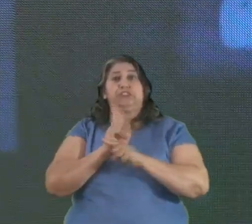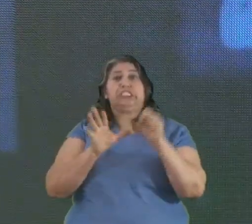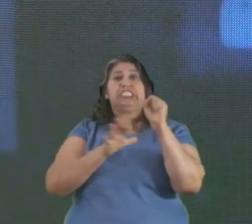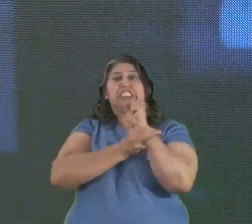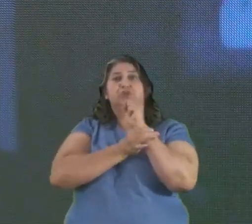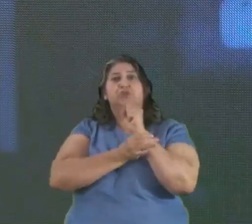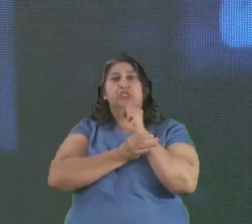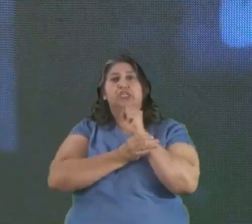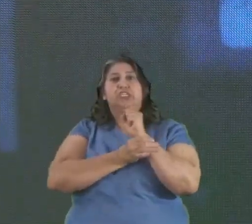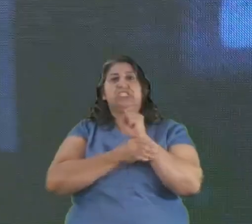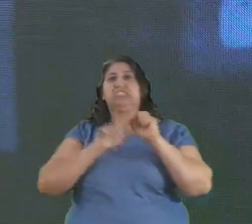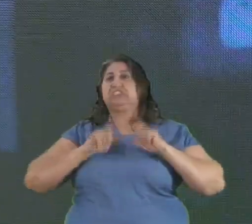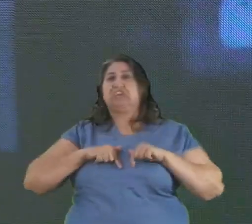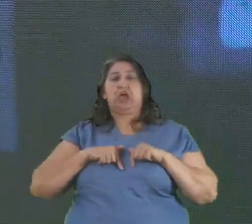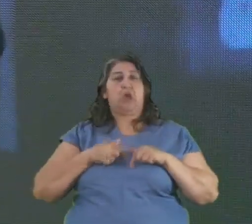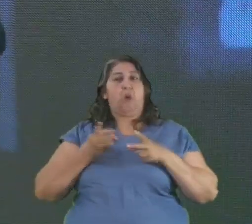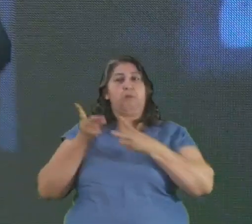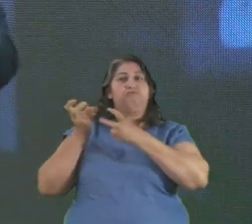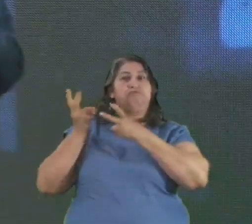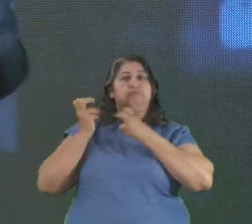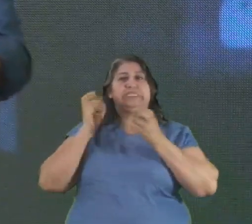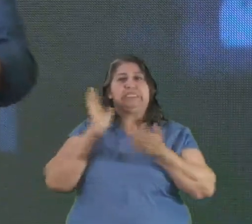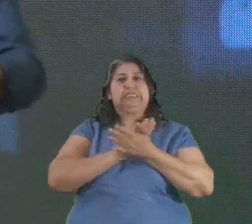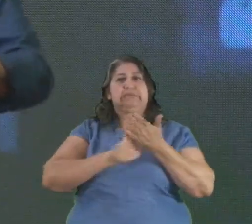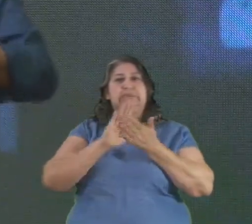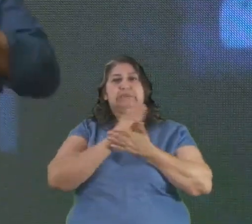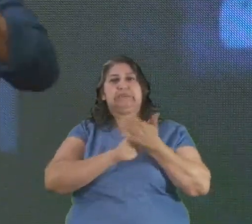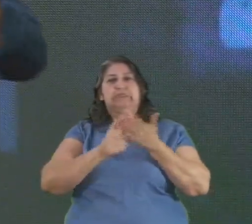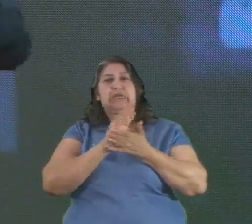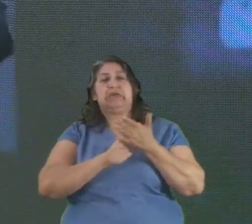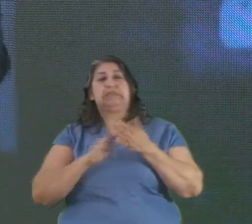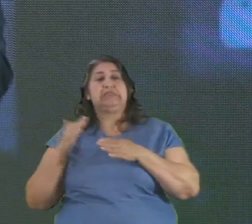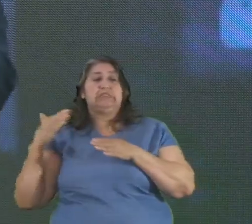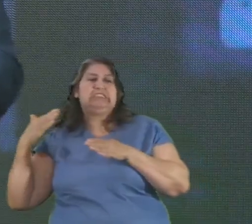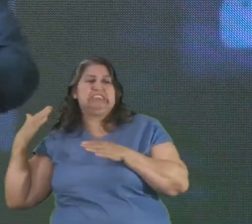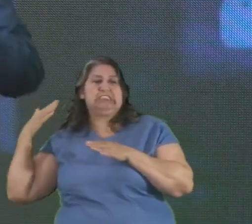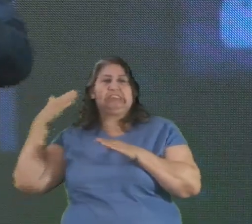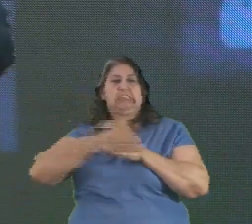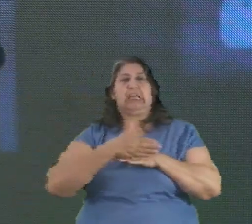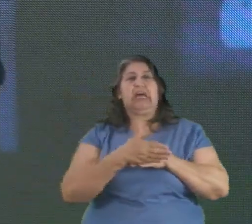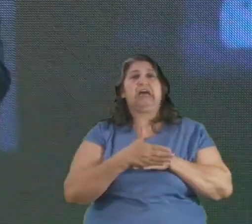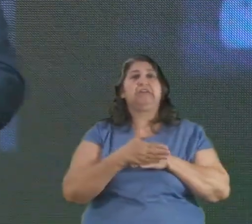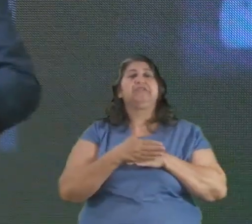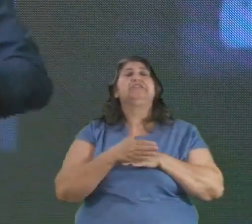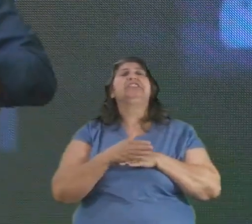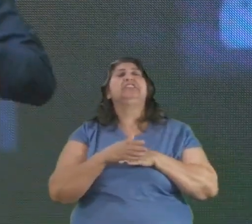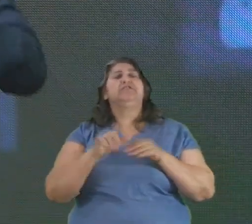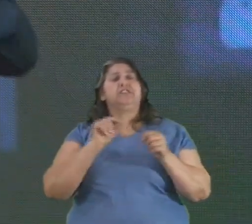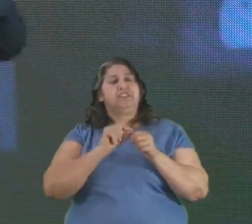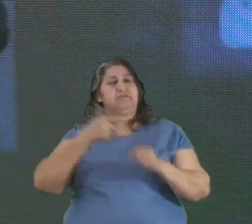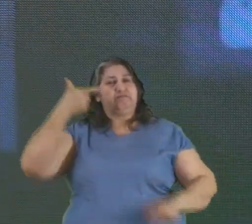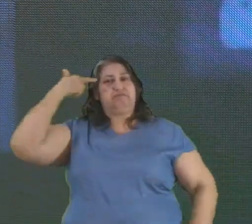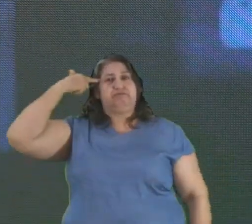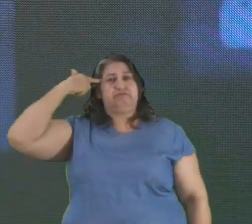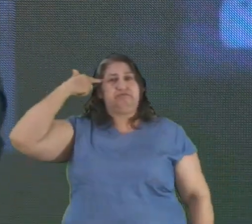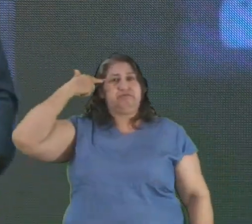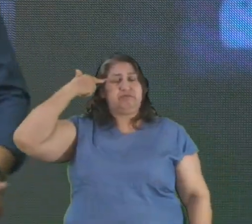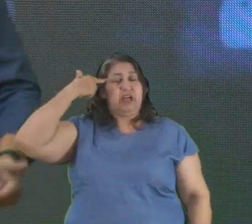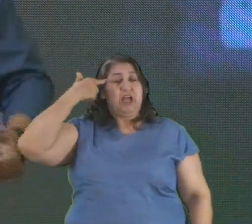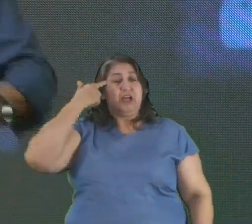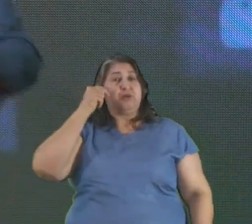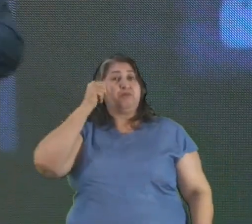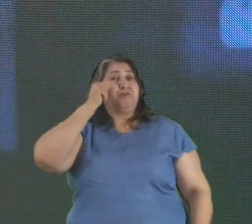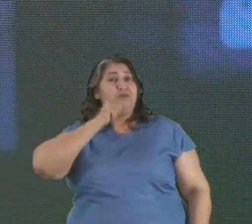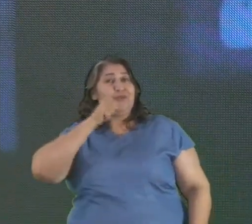não funcionou. Eles entraram na casa dos civis, fizeram mulheres reféns, crianças reféns, mataram pessoas